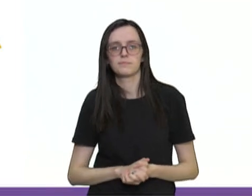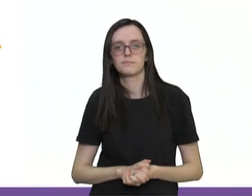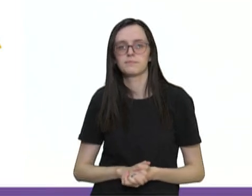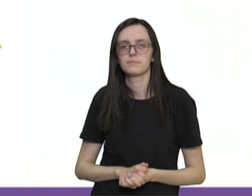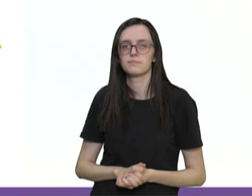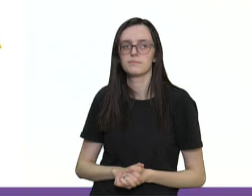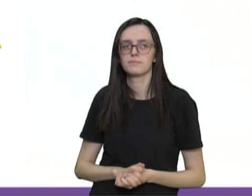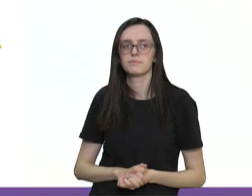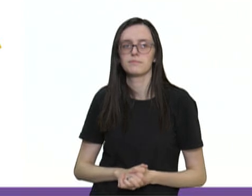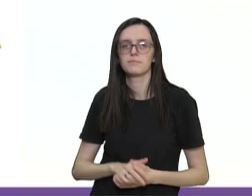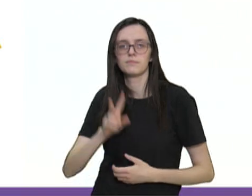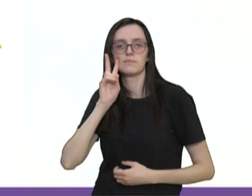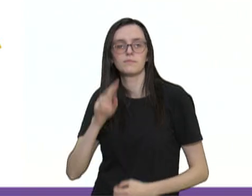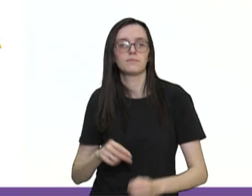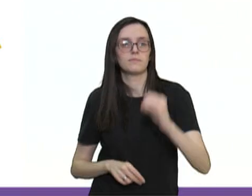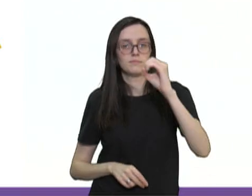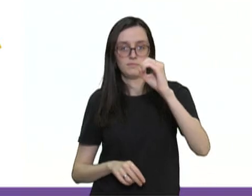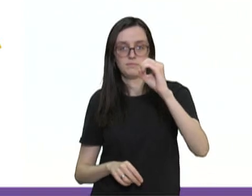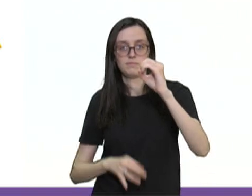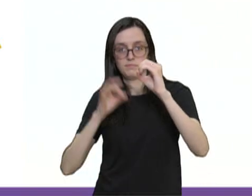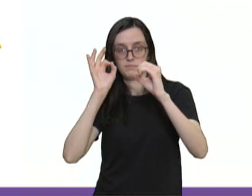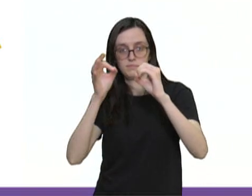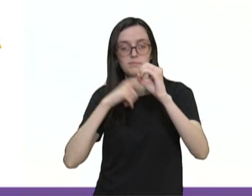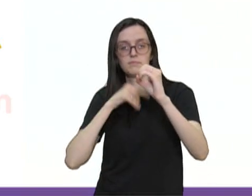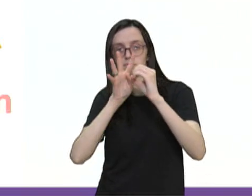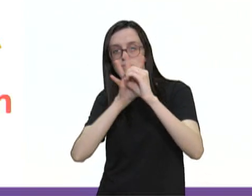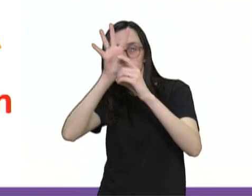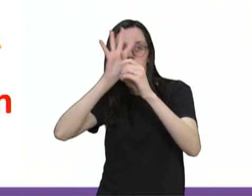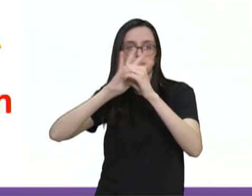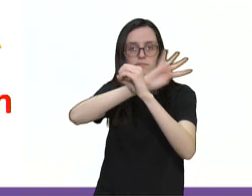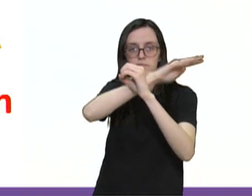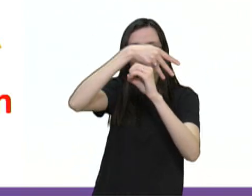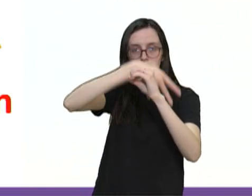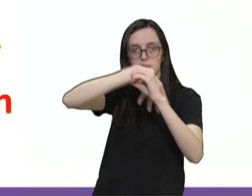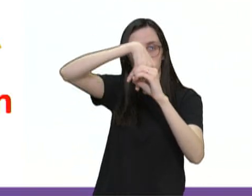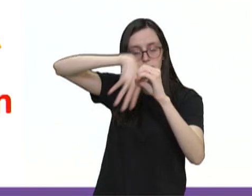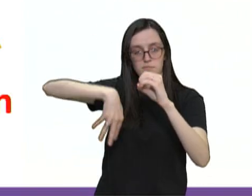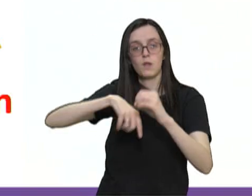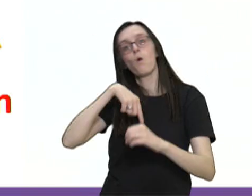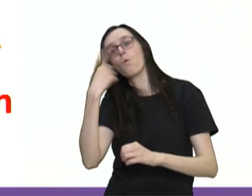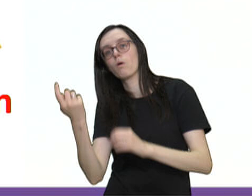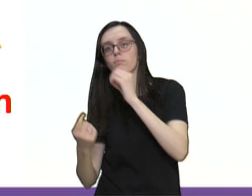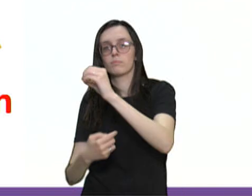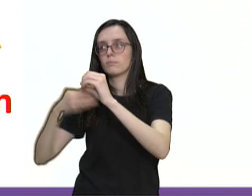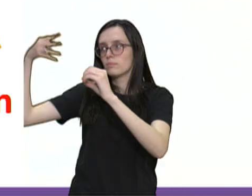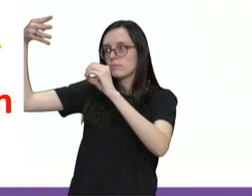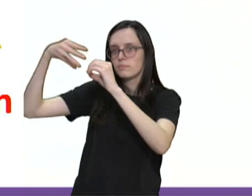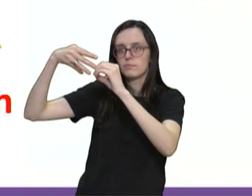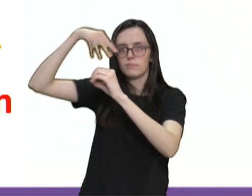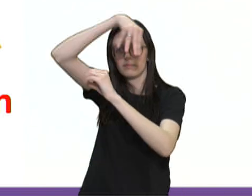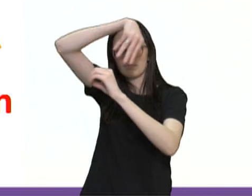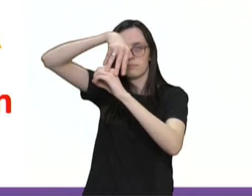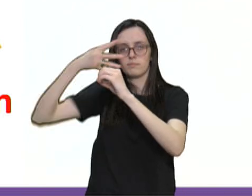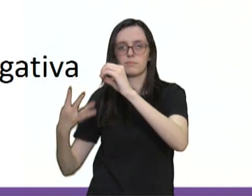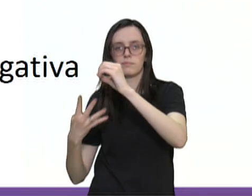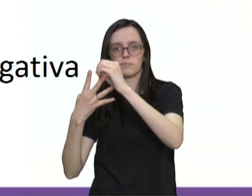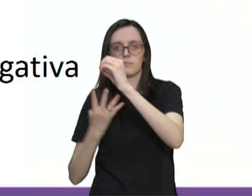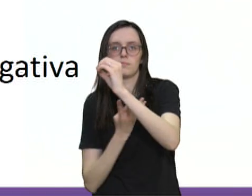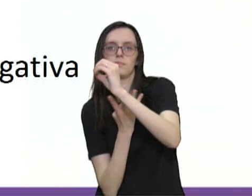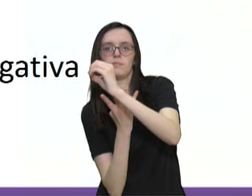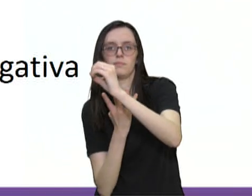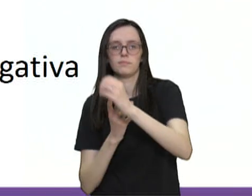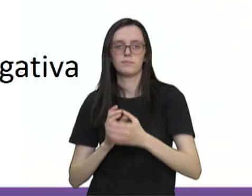Então aqui, da carga positiva as linhas de campo divergem e das cargas negativas as linhas de campo convergem.